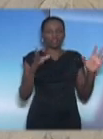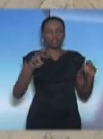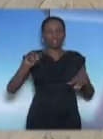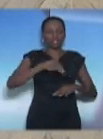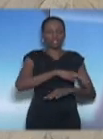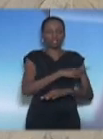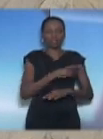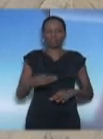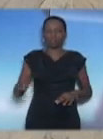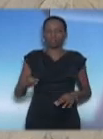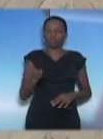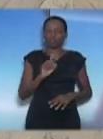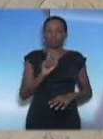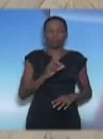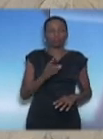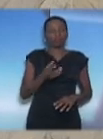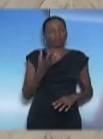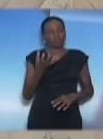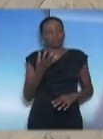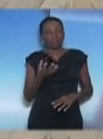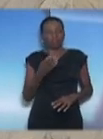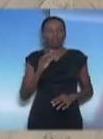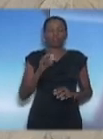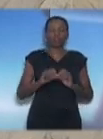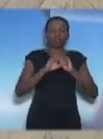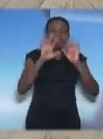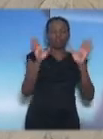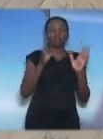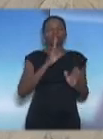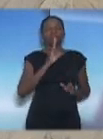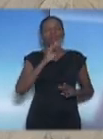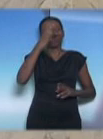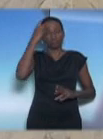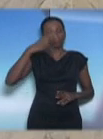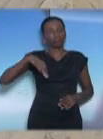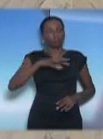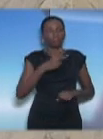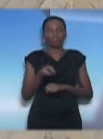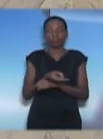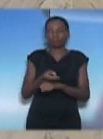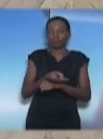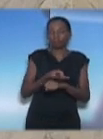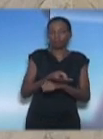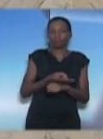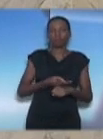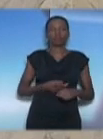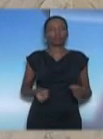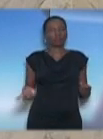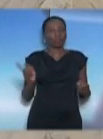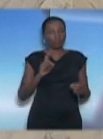querendo justamente identificar as pessoas que nos procuram, até para a gente depois retornar com maior